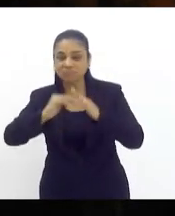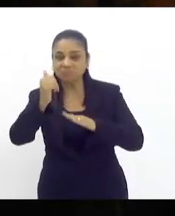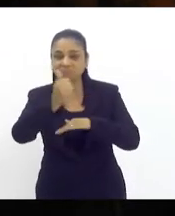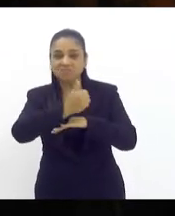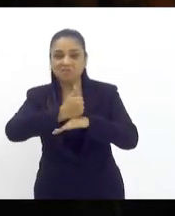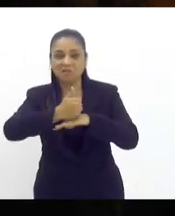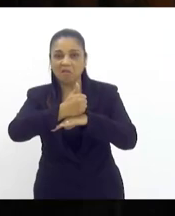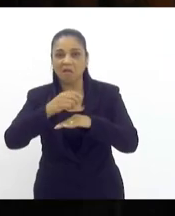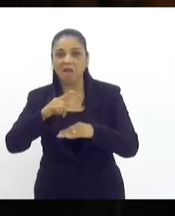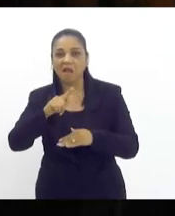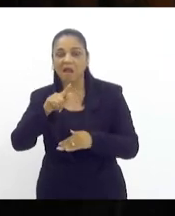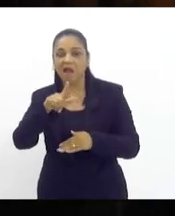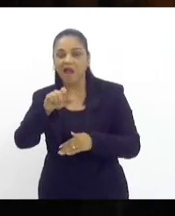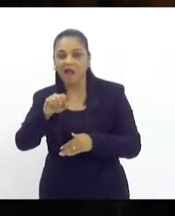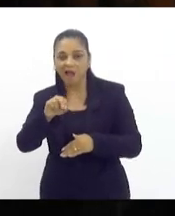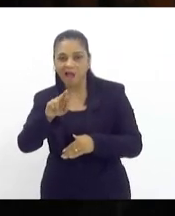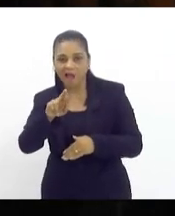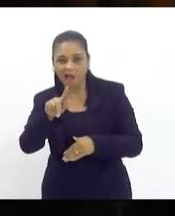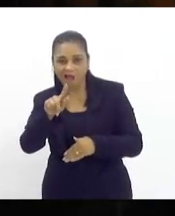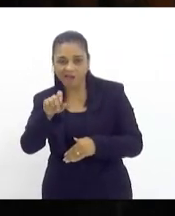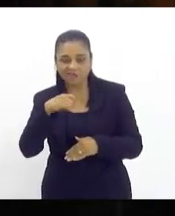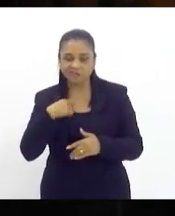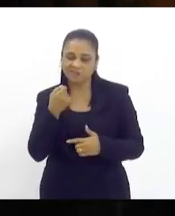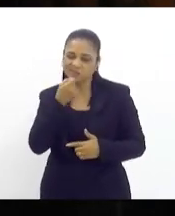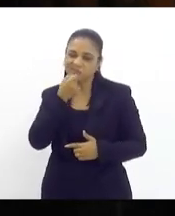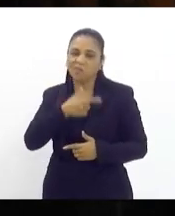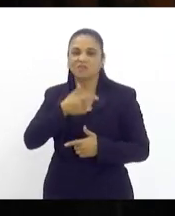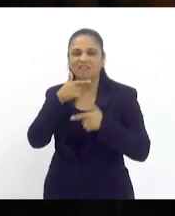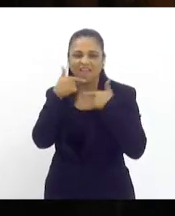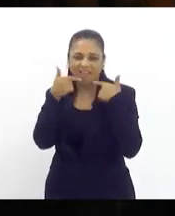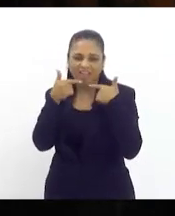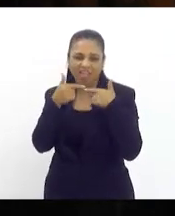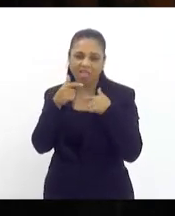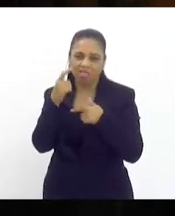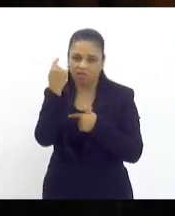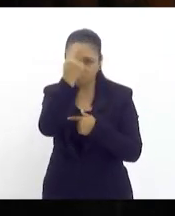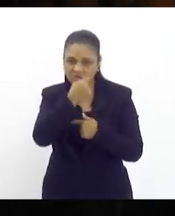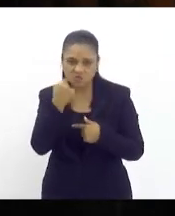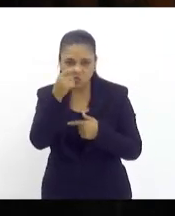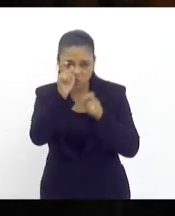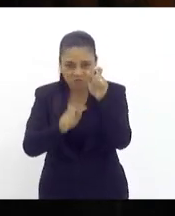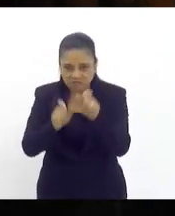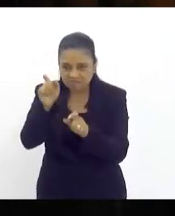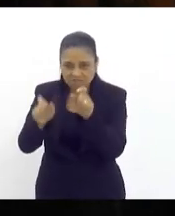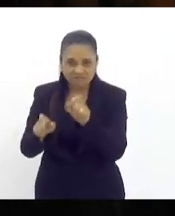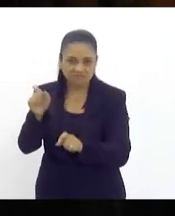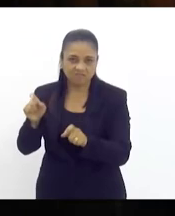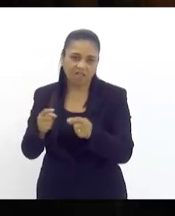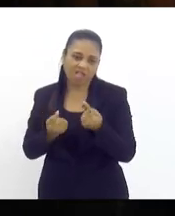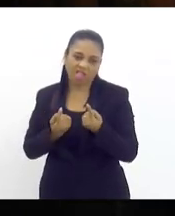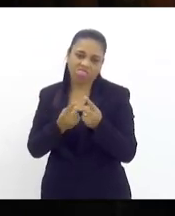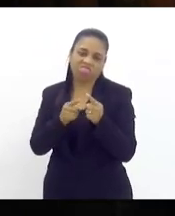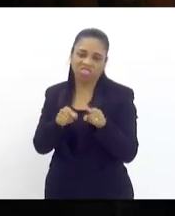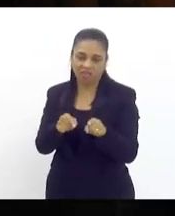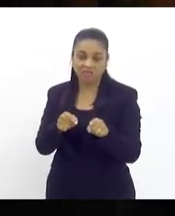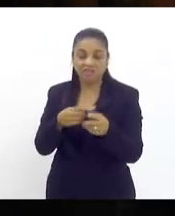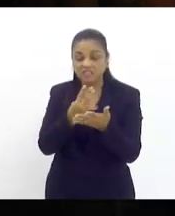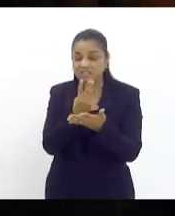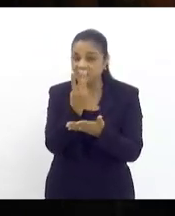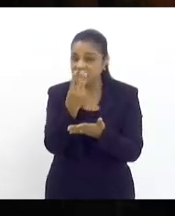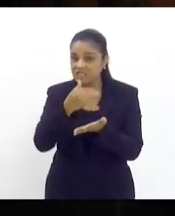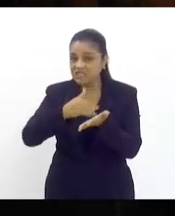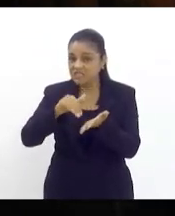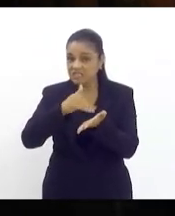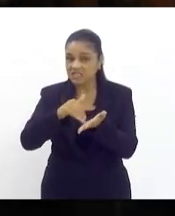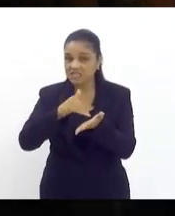tava ali debochando junto com secretário da cara das pessoas deve fazer jus nessas três secretarias do